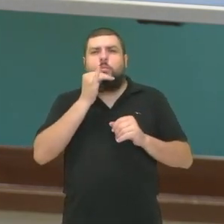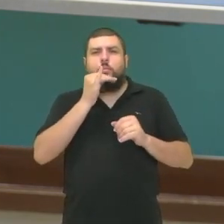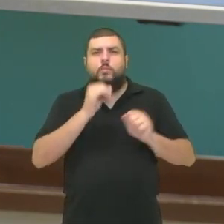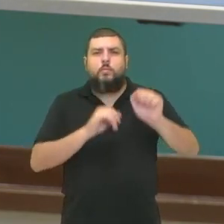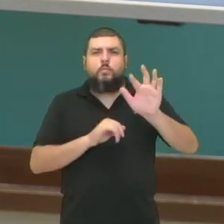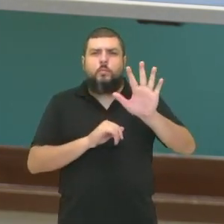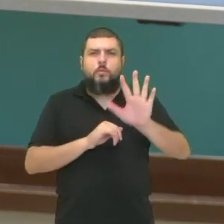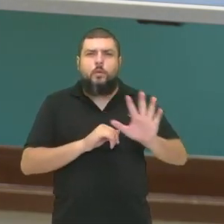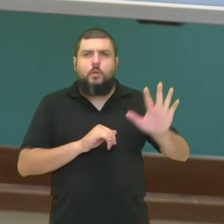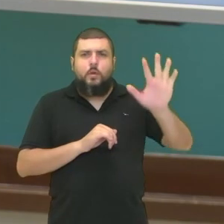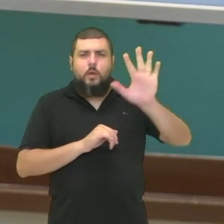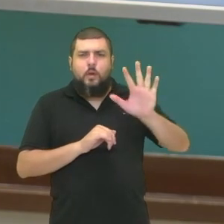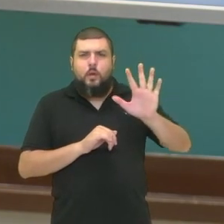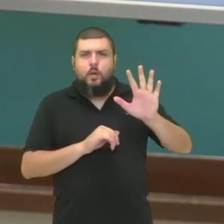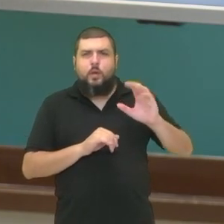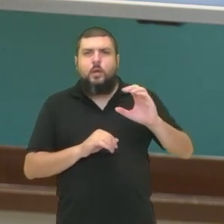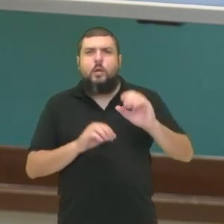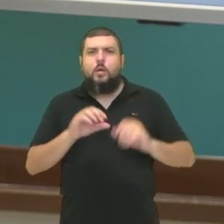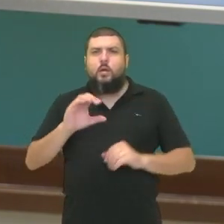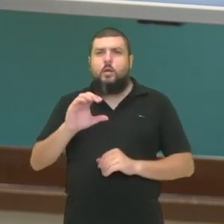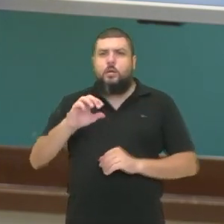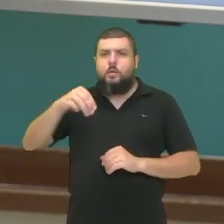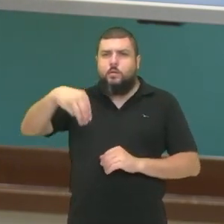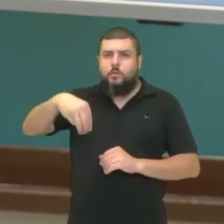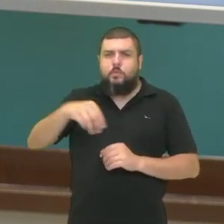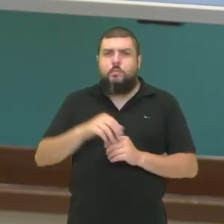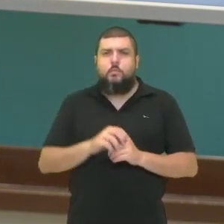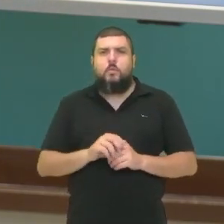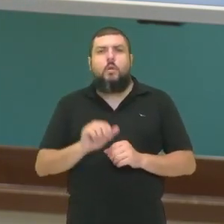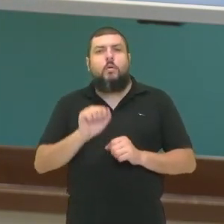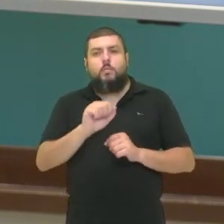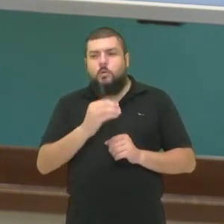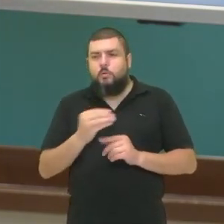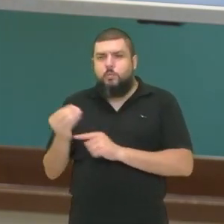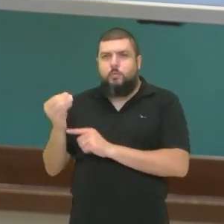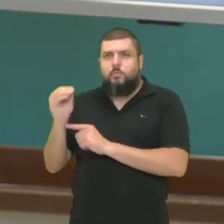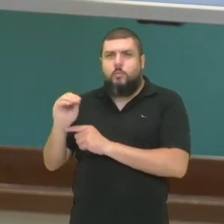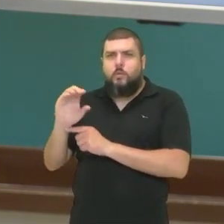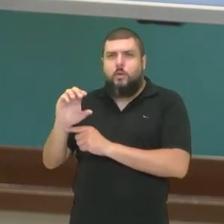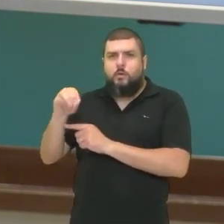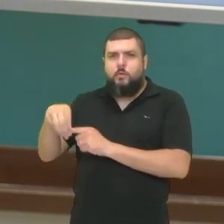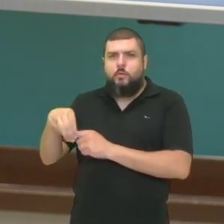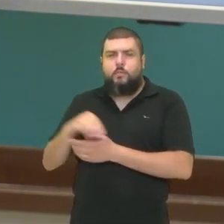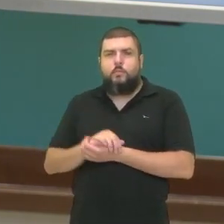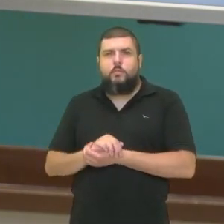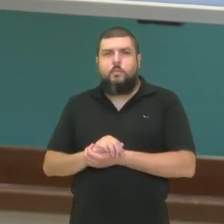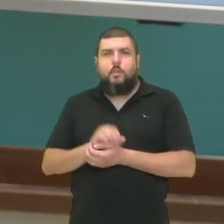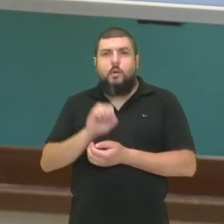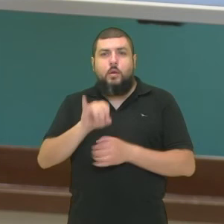do nosso plano cartesiano estava em centímetros, eu poderia colocar centímetros quadrados. Se fosse